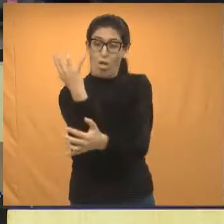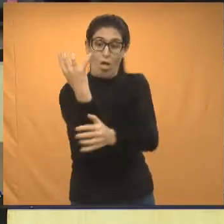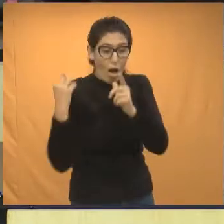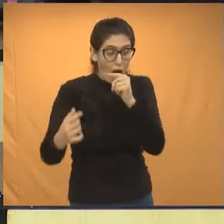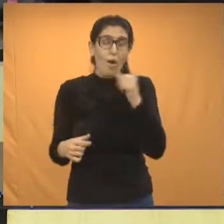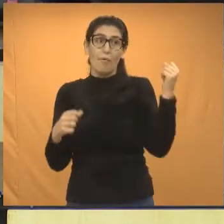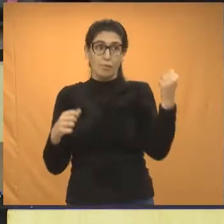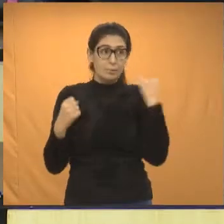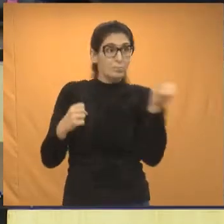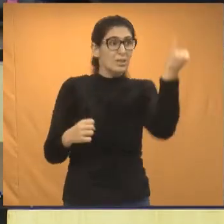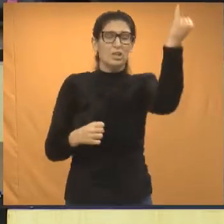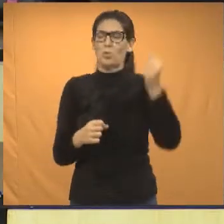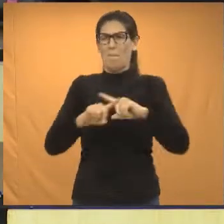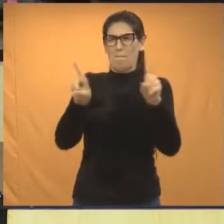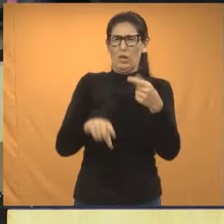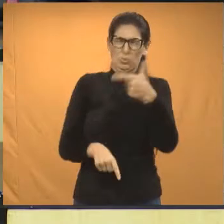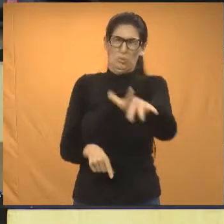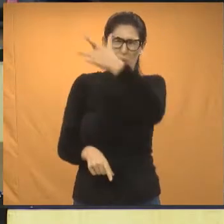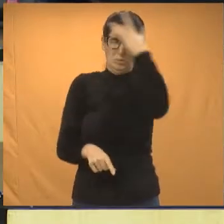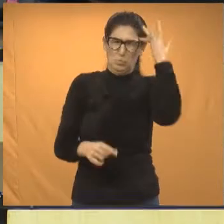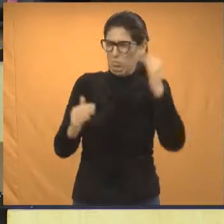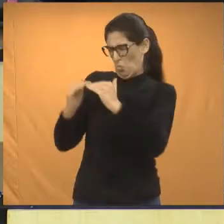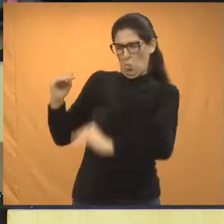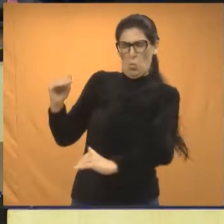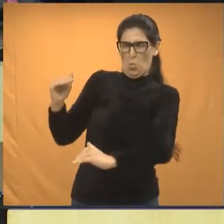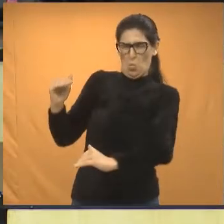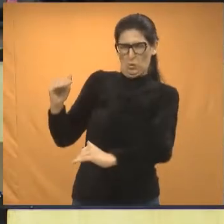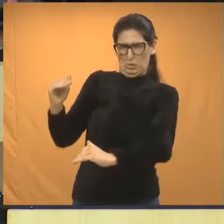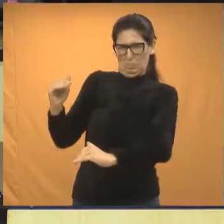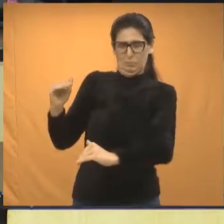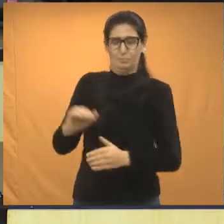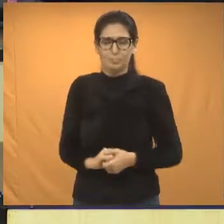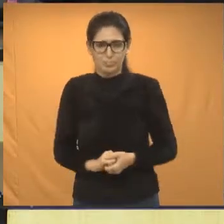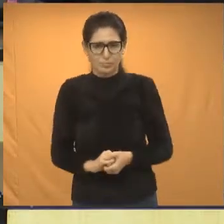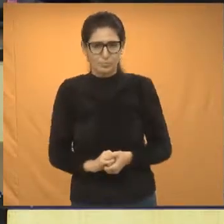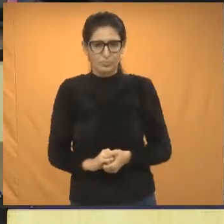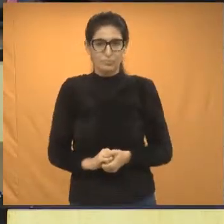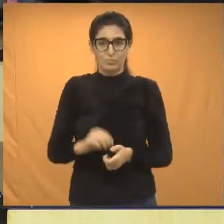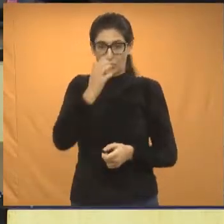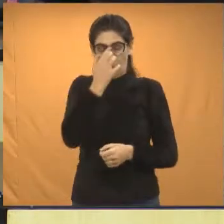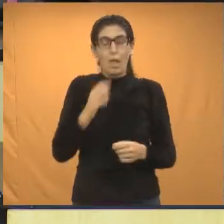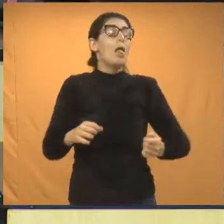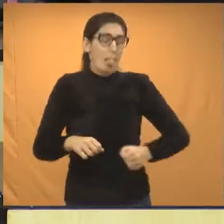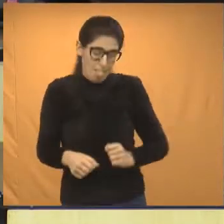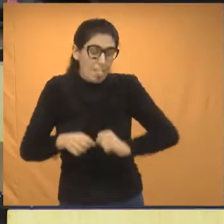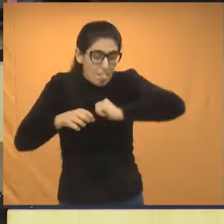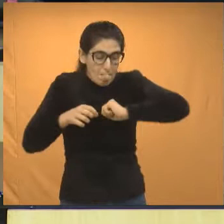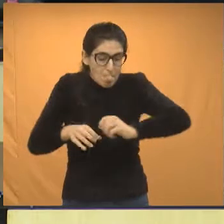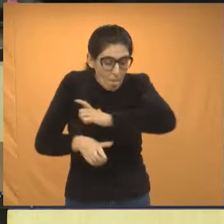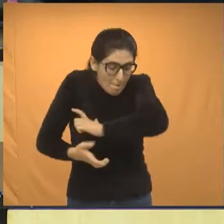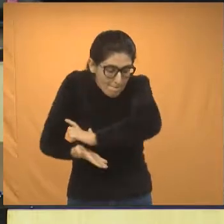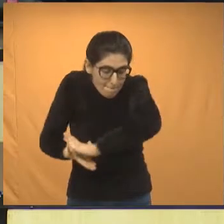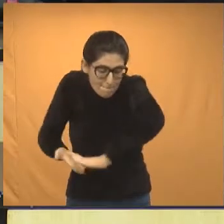isso ridículo, não é? Então, não é só uma questão de limpeza de córregos. É lógico que isso aqui vai facilitar a limpeza de córregos, que as pessoas pedem